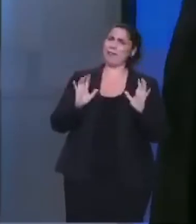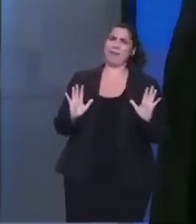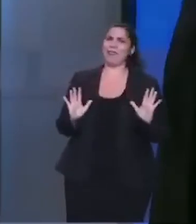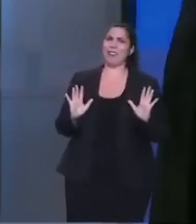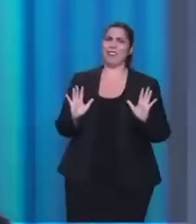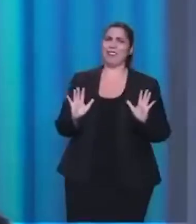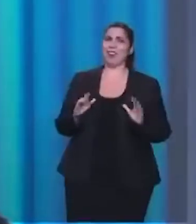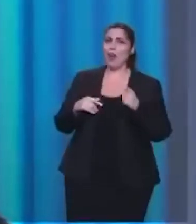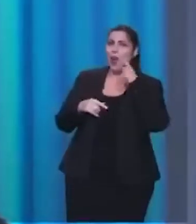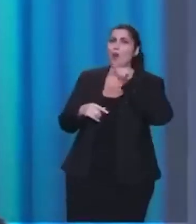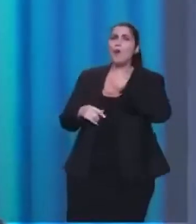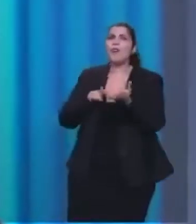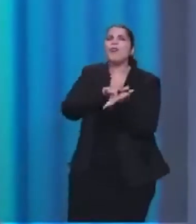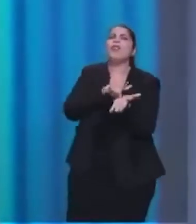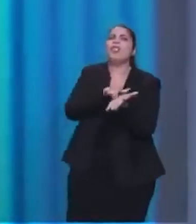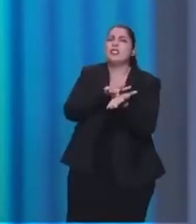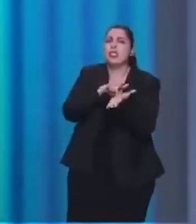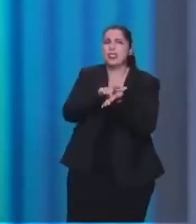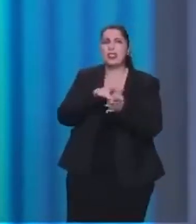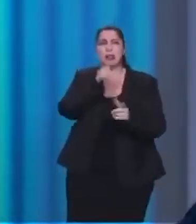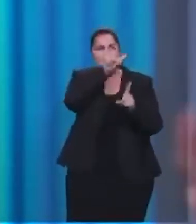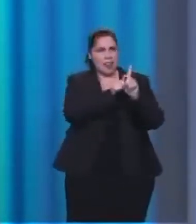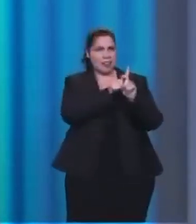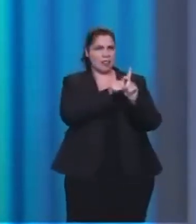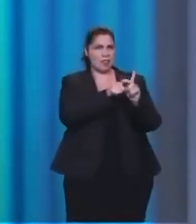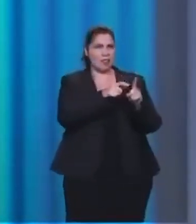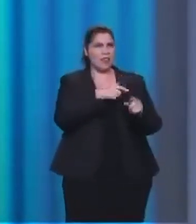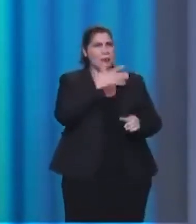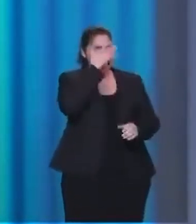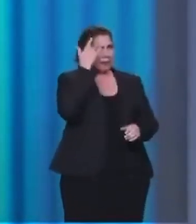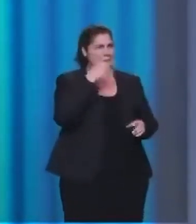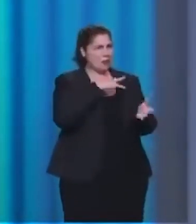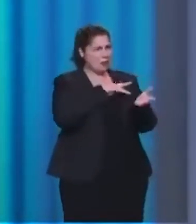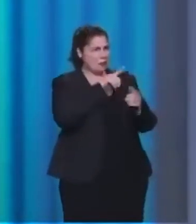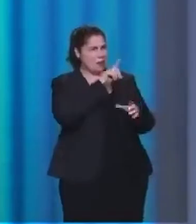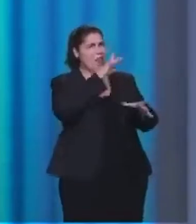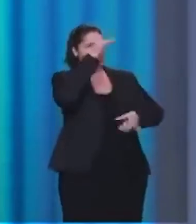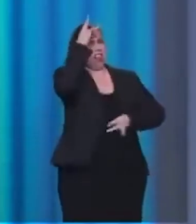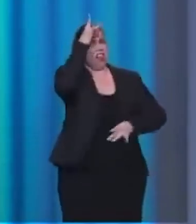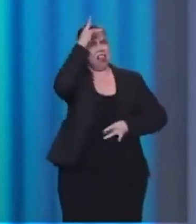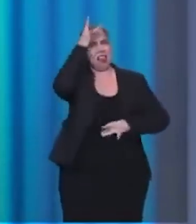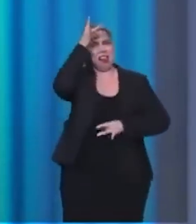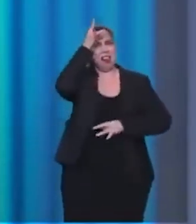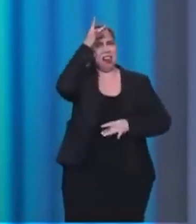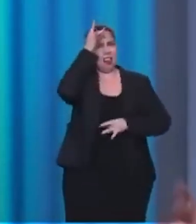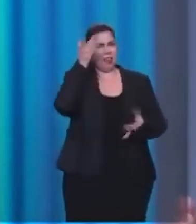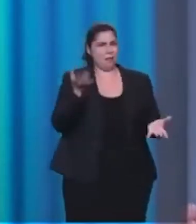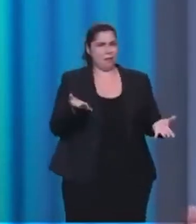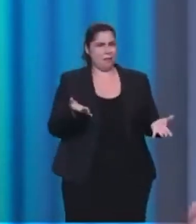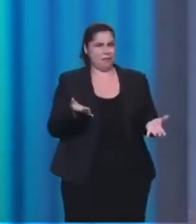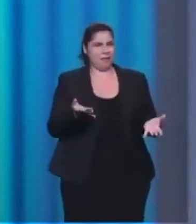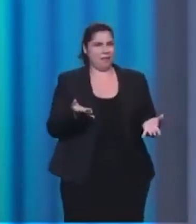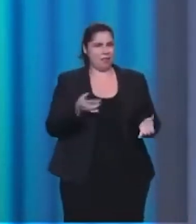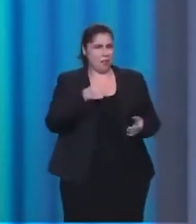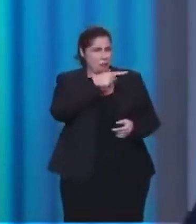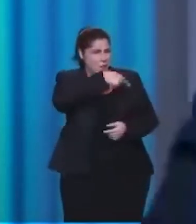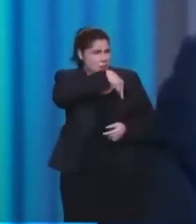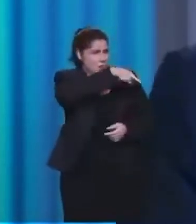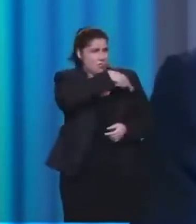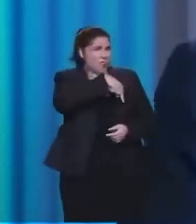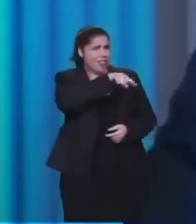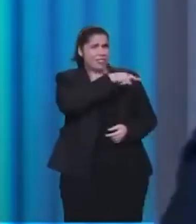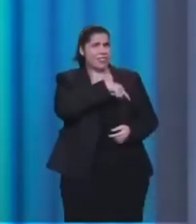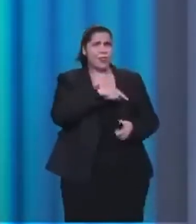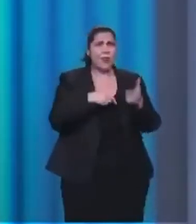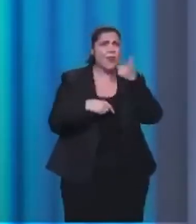vendo um impostor. Eu estou vendo alguém disfarçado aqui na minha frente. Que eu não sei como é que conseguiu